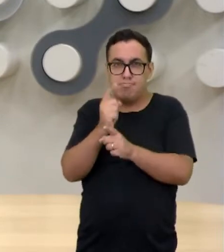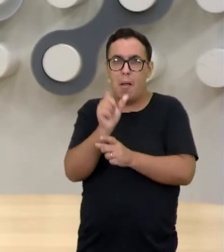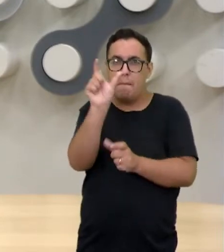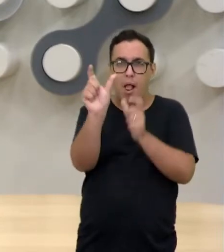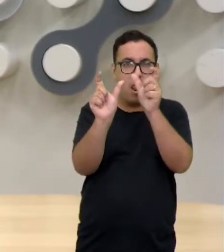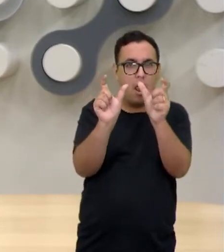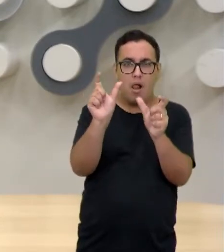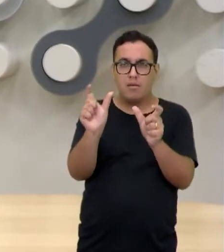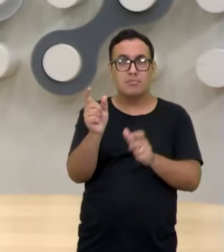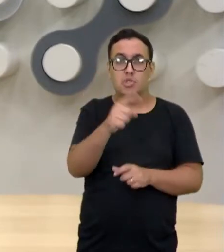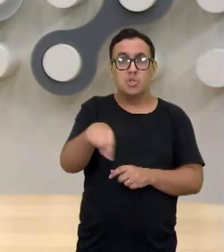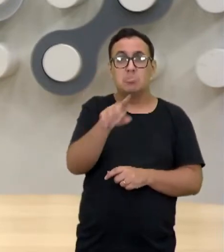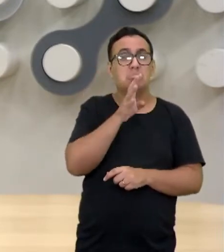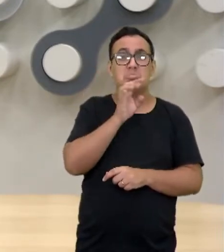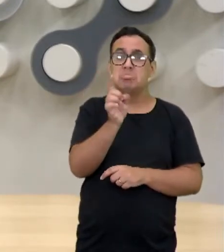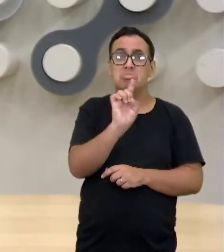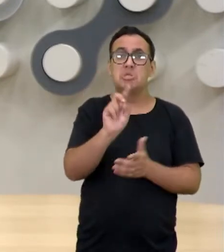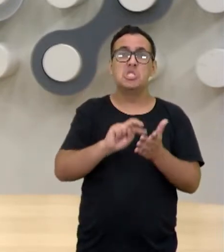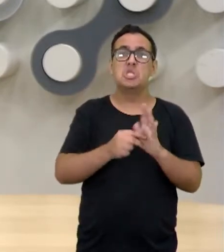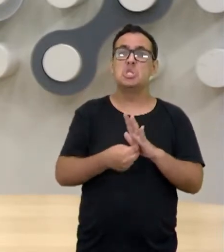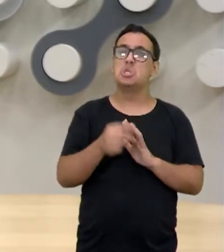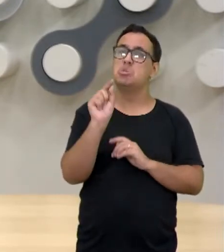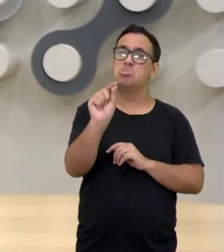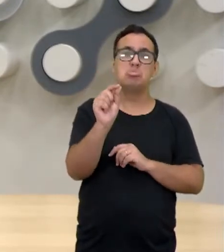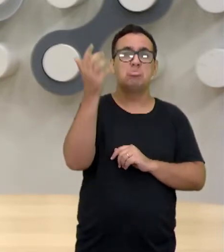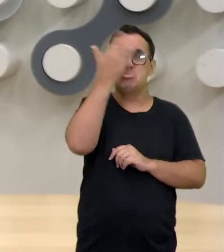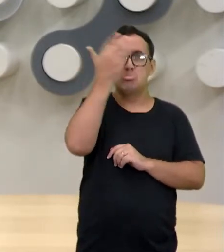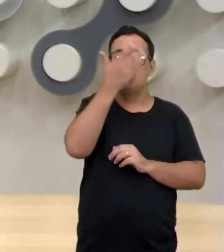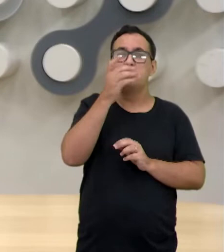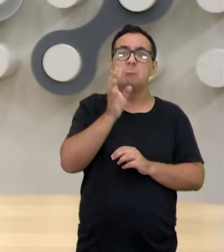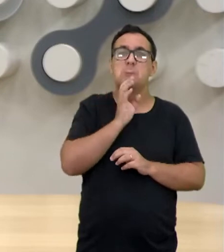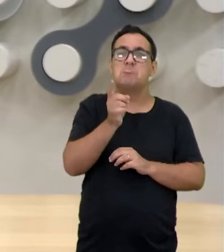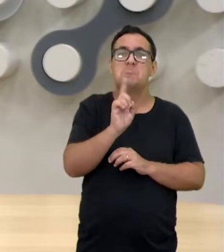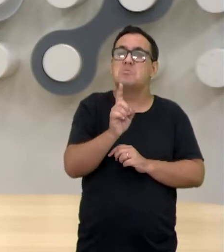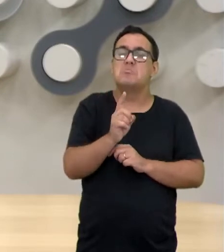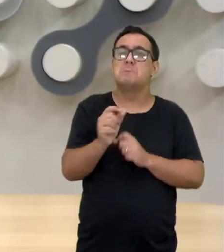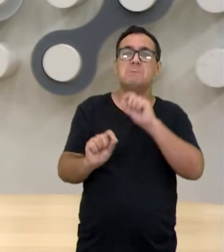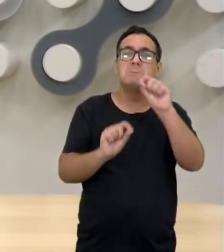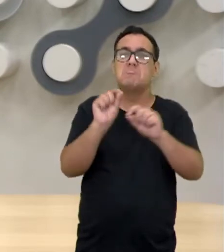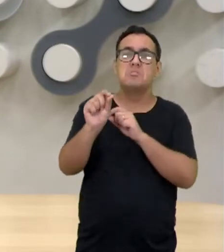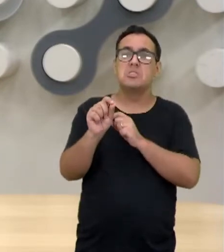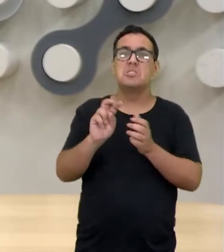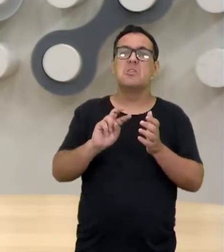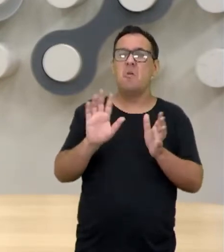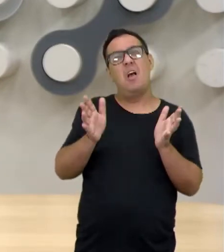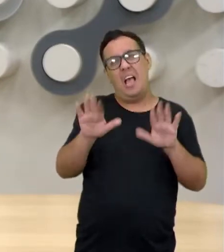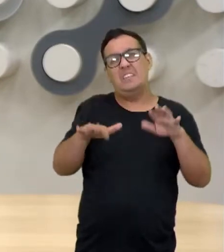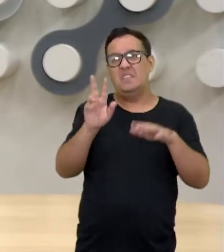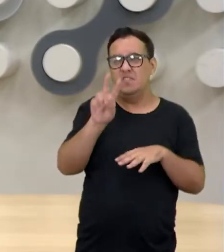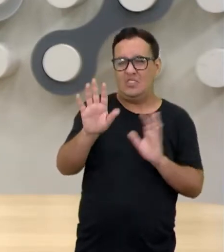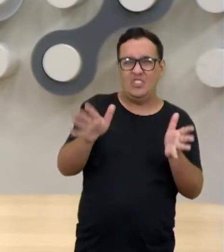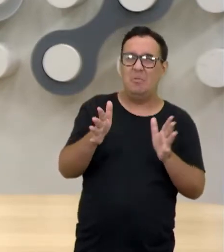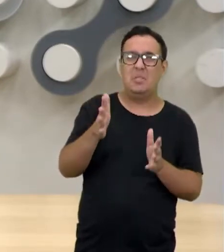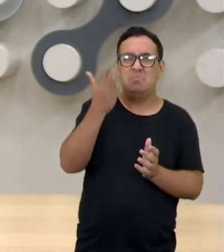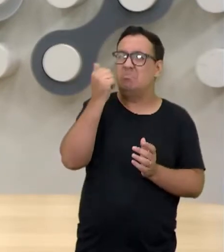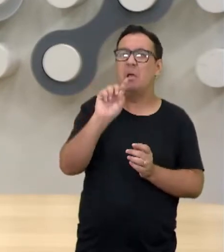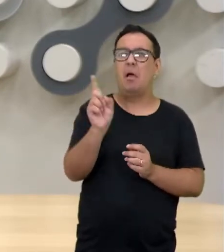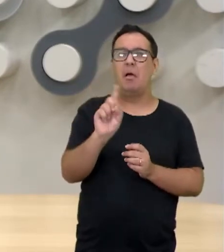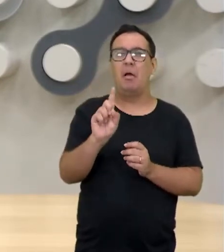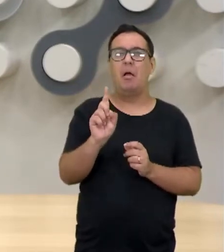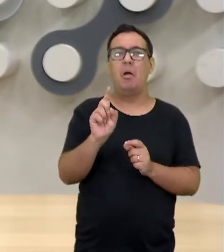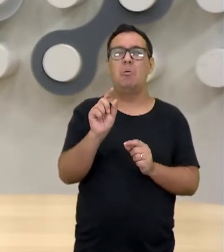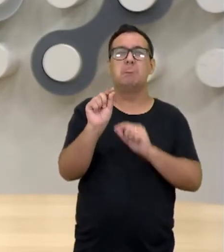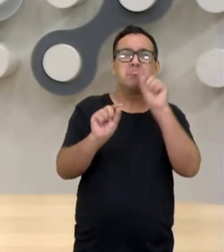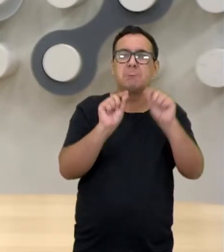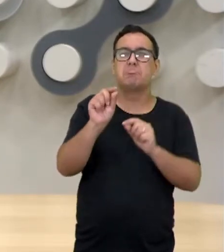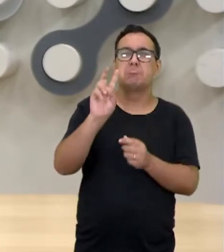gente não conhece o significado, nunca viu, ou até já viu, mas não sabe muito bem o que significa. A gente vai procurar no dicionário. E a